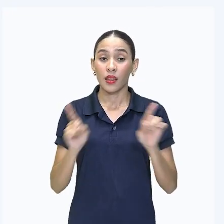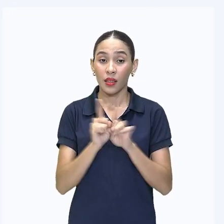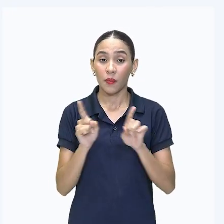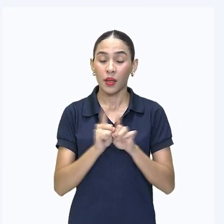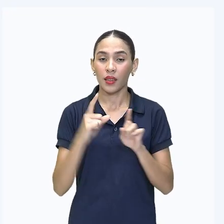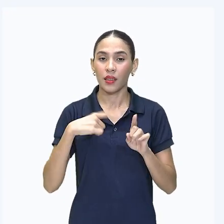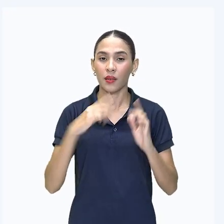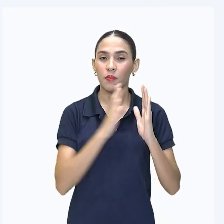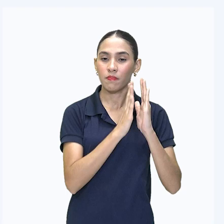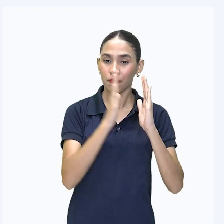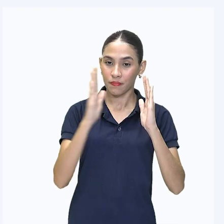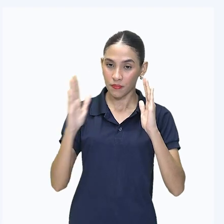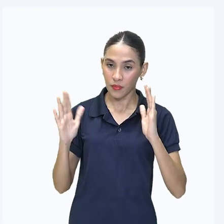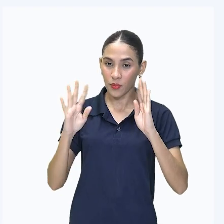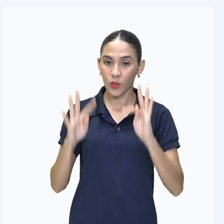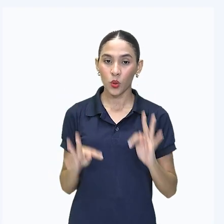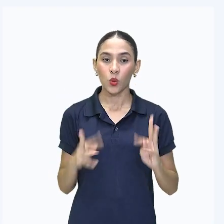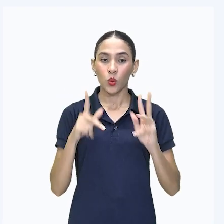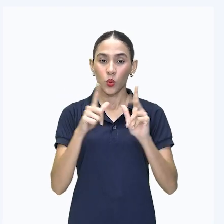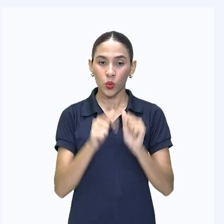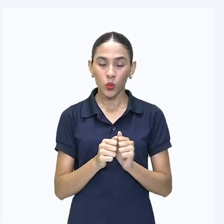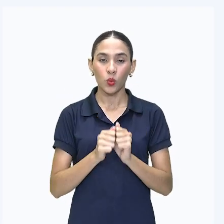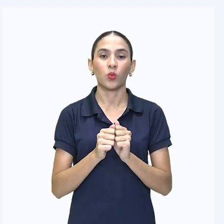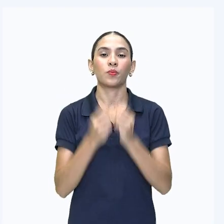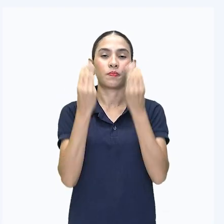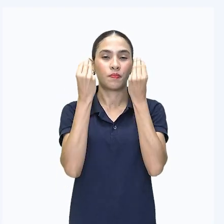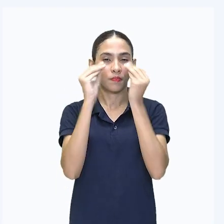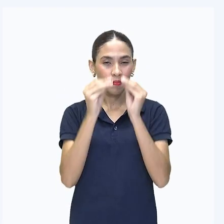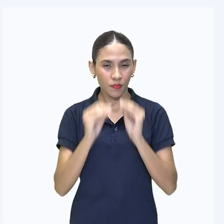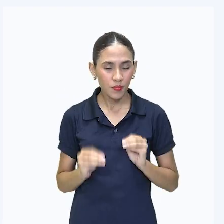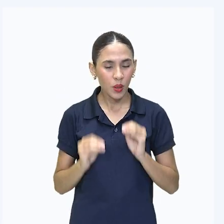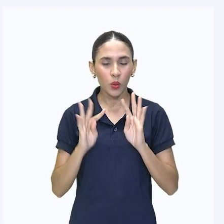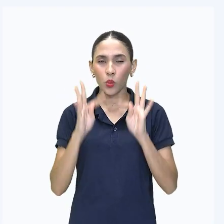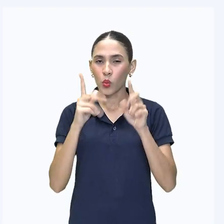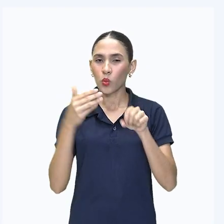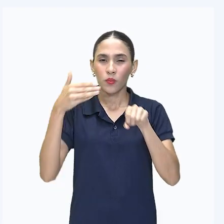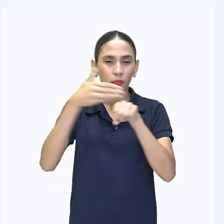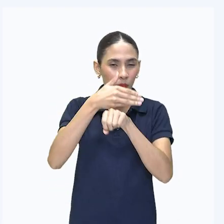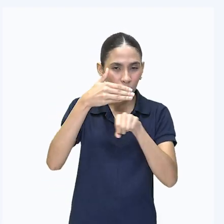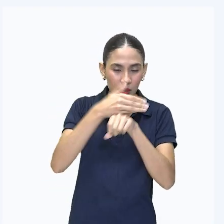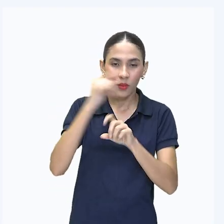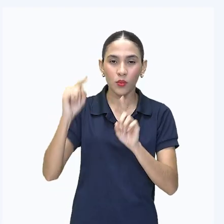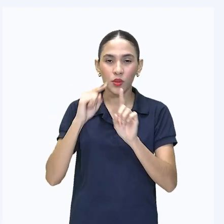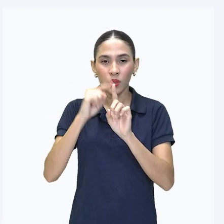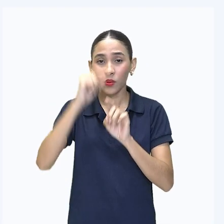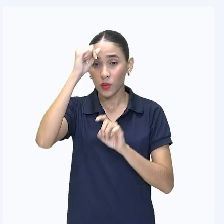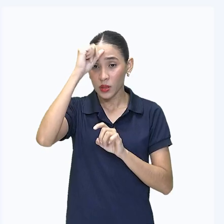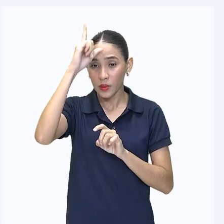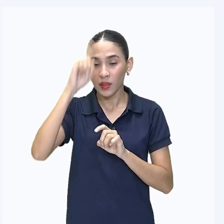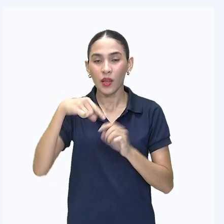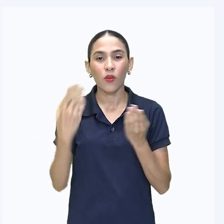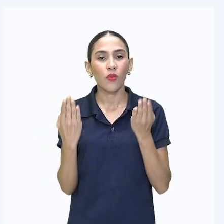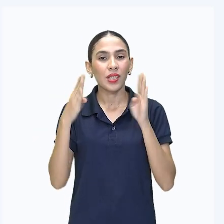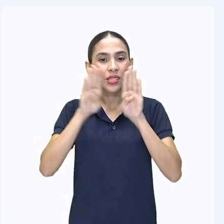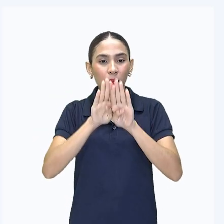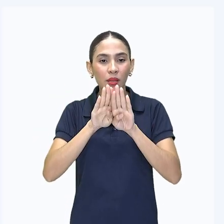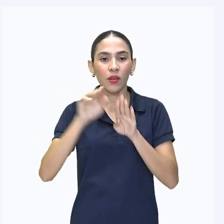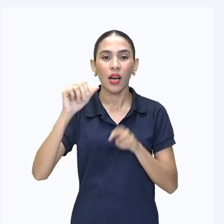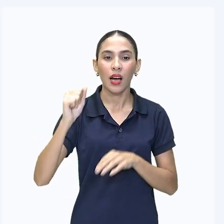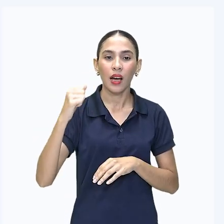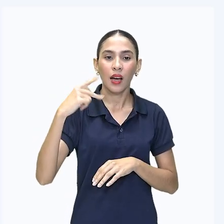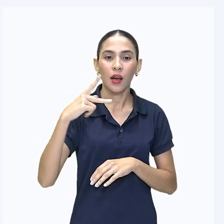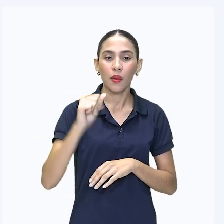Existe um processo, depois de tudo isso lançado, né, depois das notas, depois da frequência dos objetos de conhecimentos, que é o fechamento da